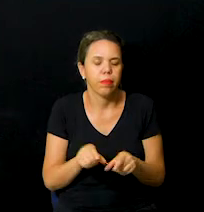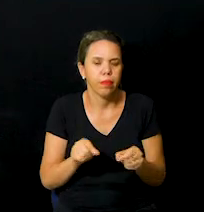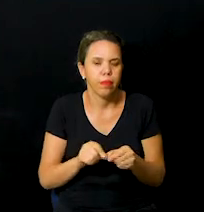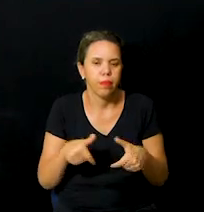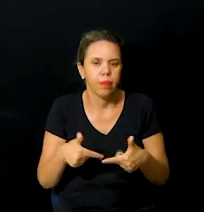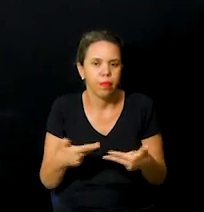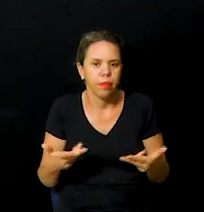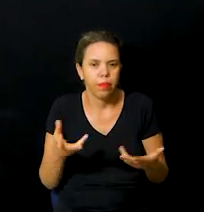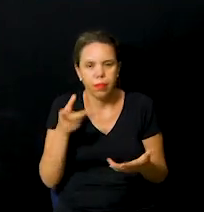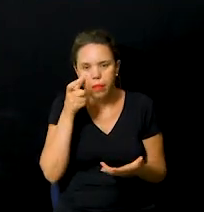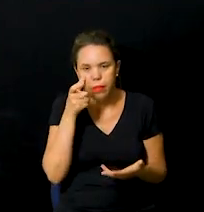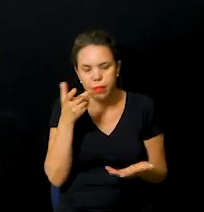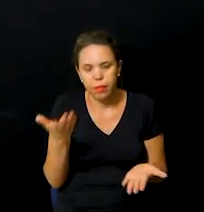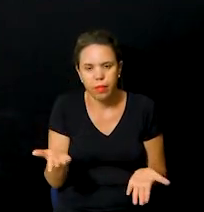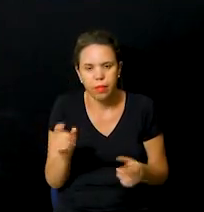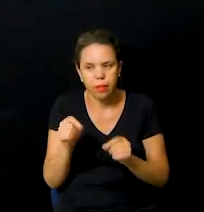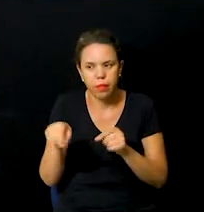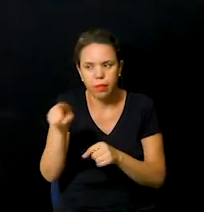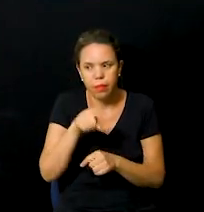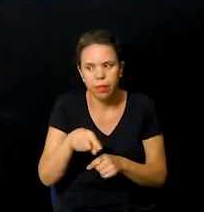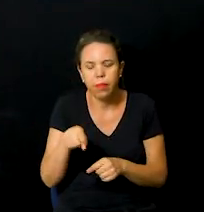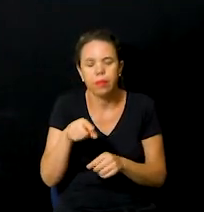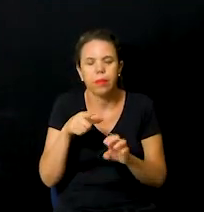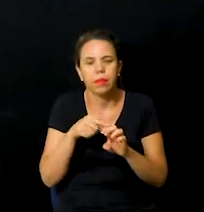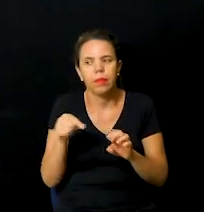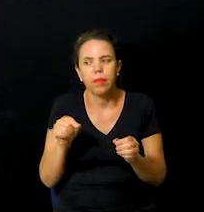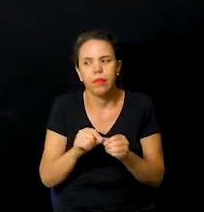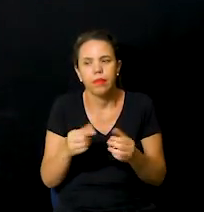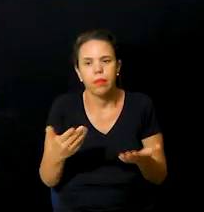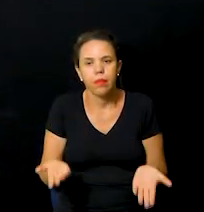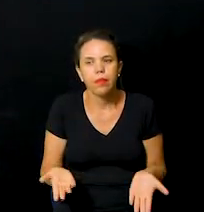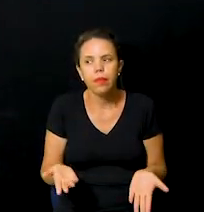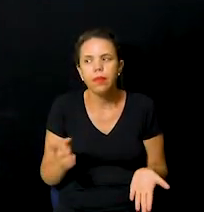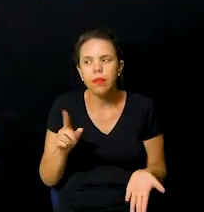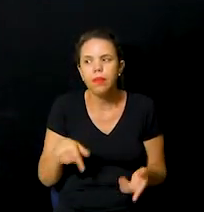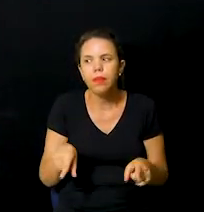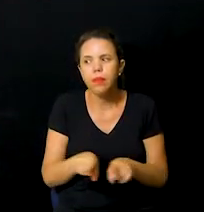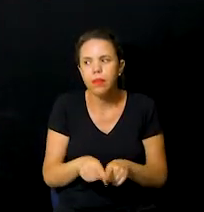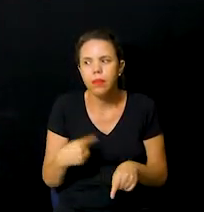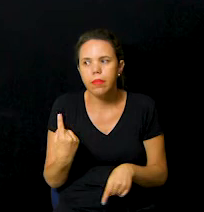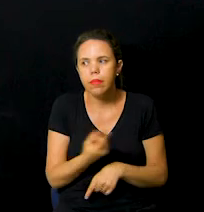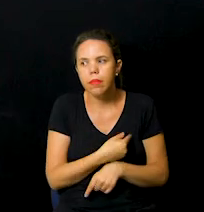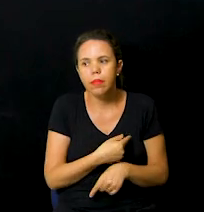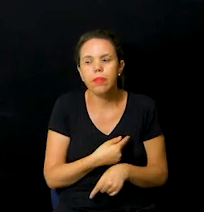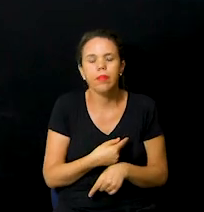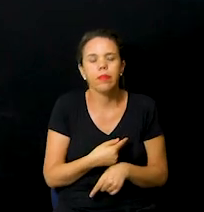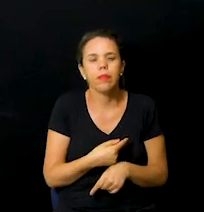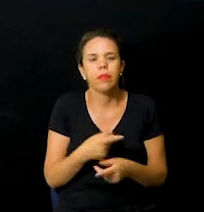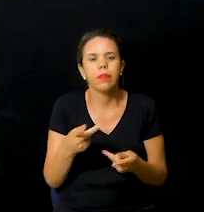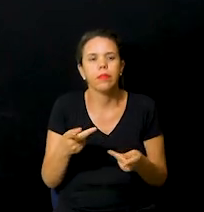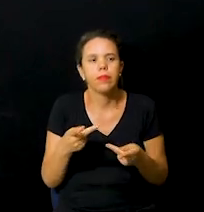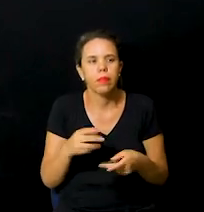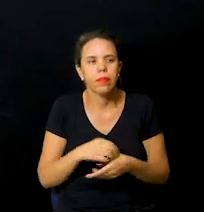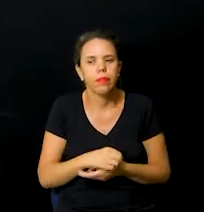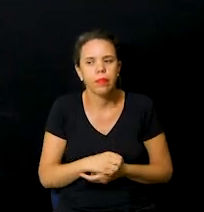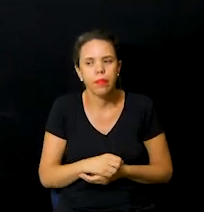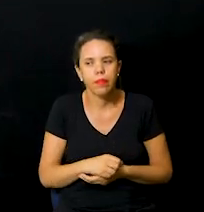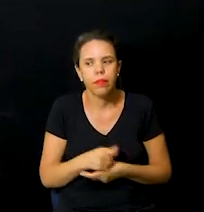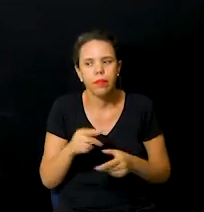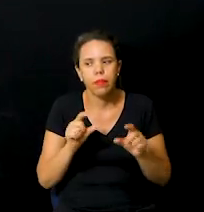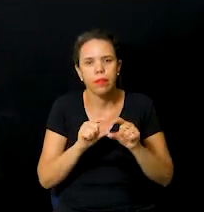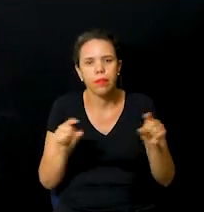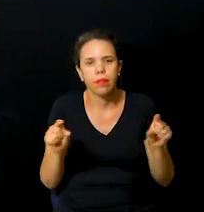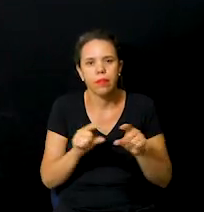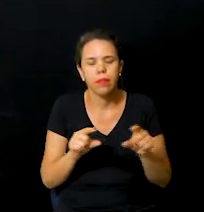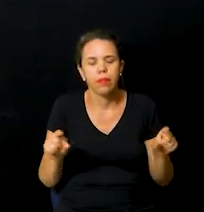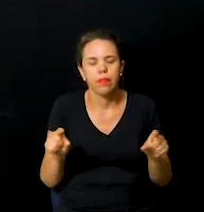iniciativas, do que a gente faz e também querendo ouvir o que você, empreendedora, está fazendo. Então, esse também é o nosso convite.